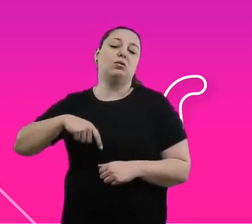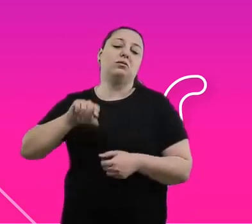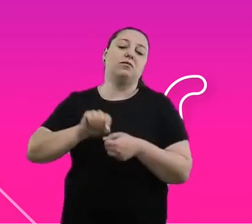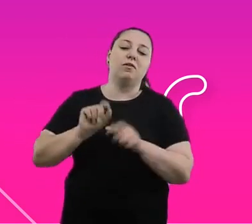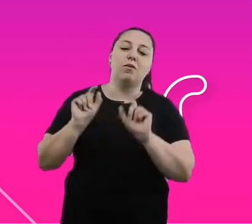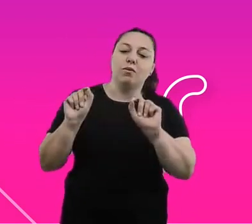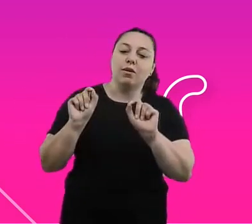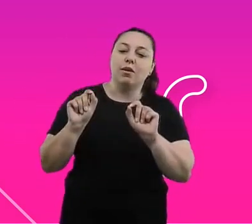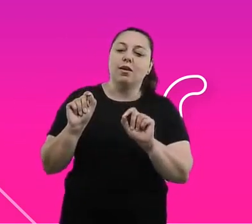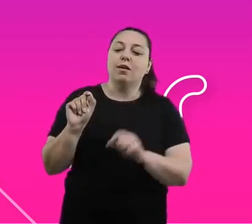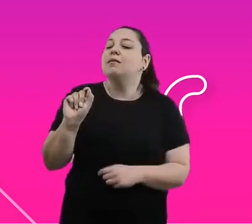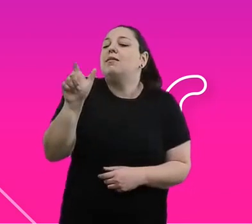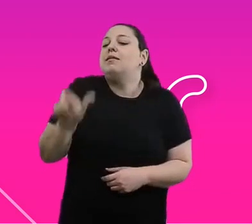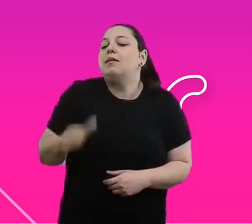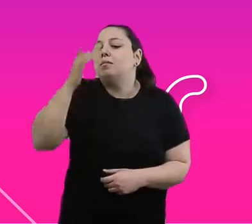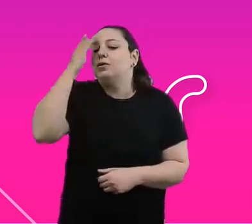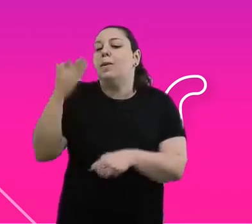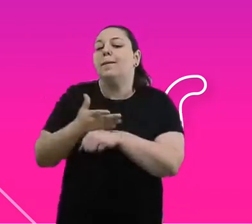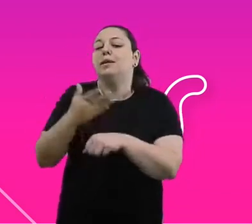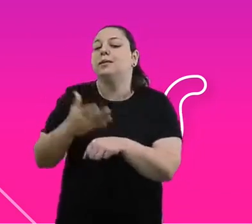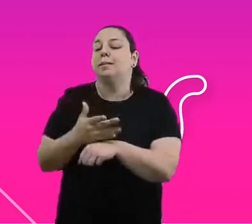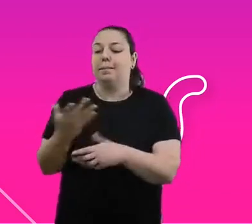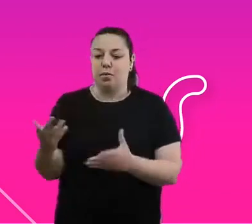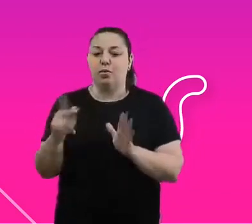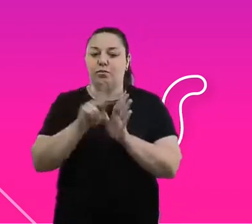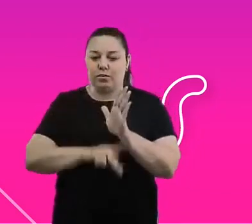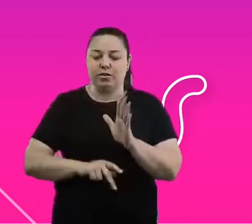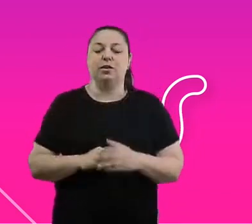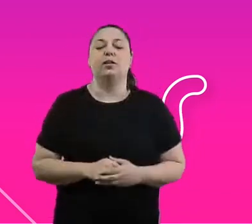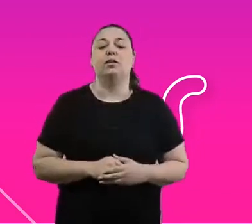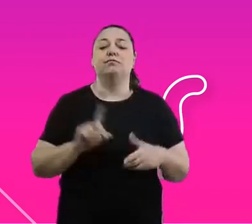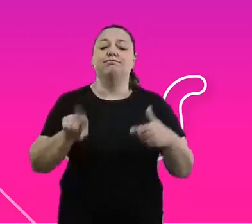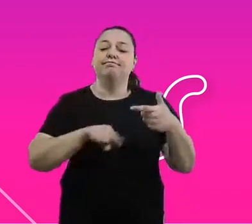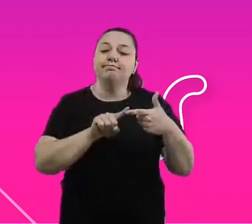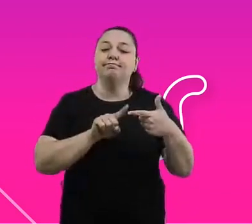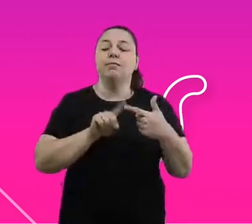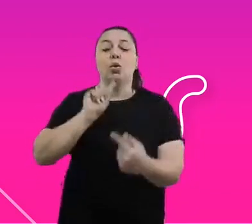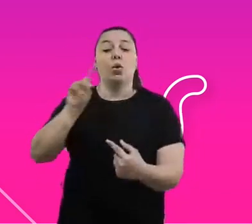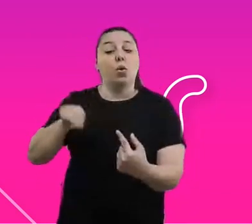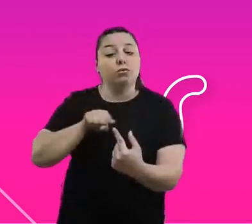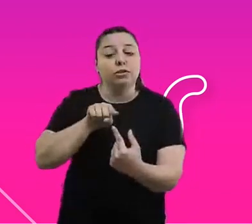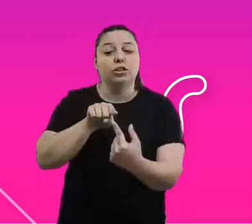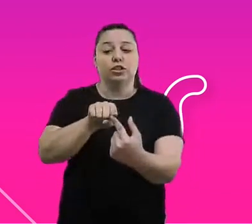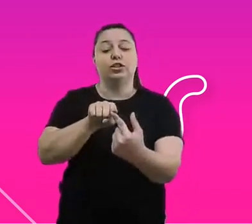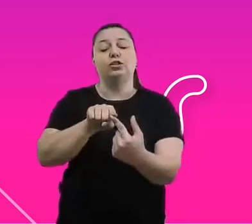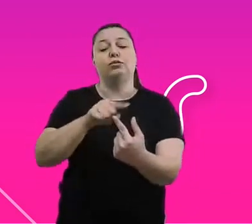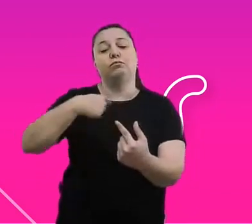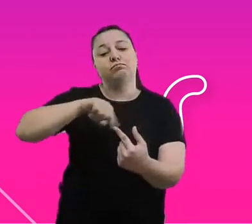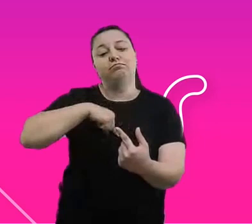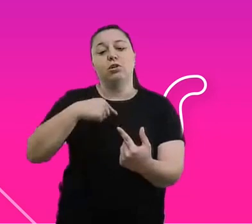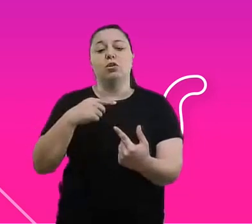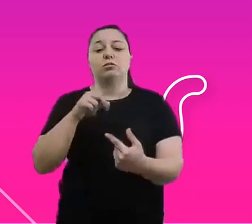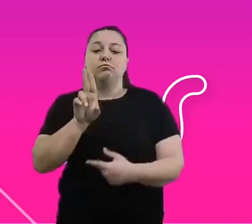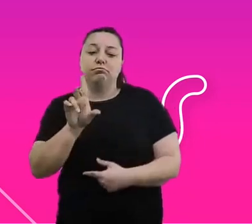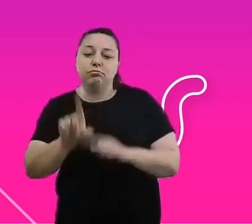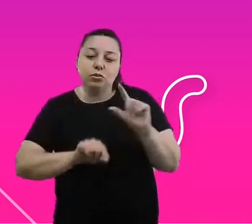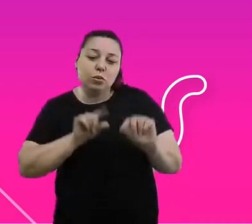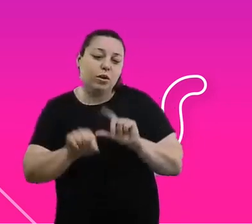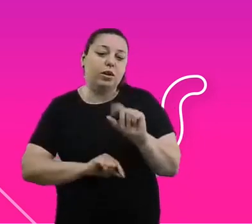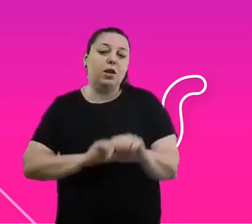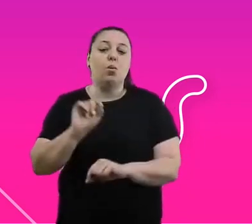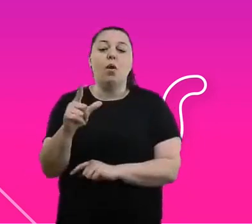desse projeto. Qual o objetivo que a gente definiu a partir das ferramentas que nós estávamos usando, né? Qual o problema que nós íamos